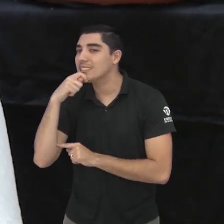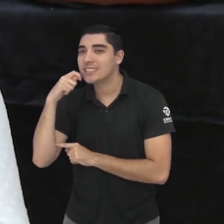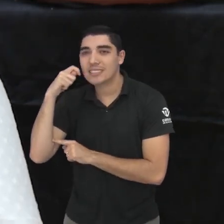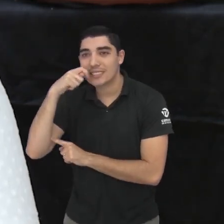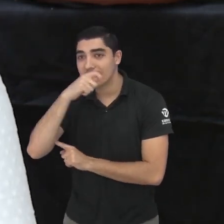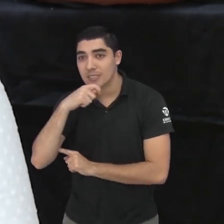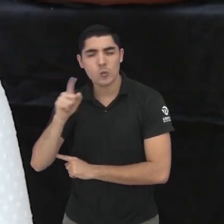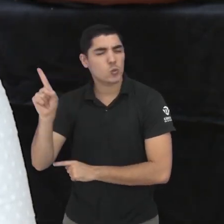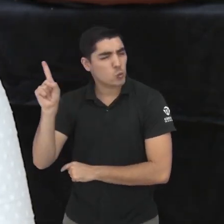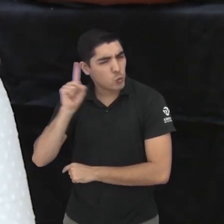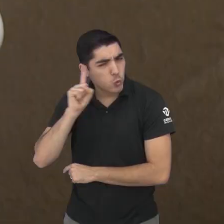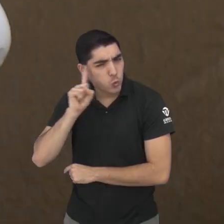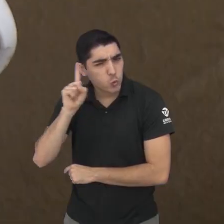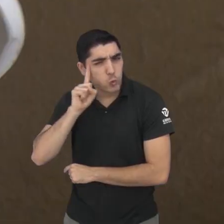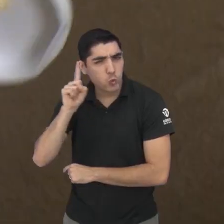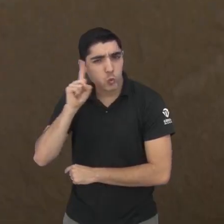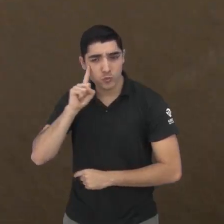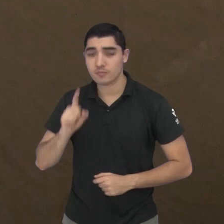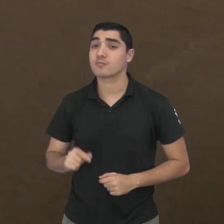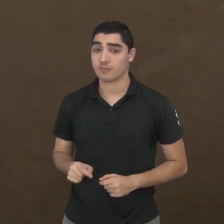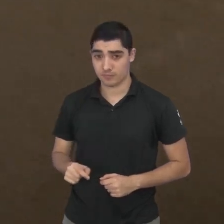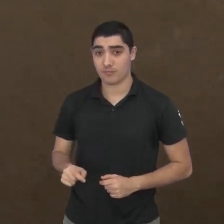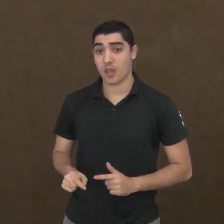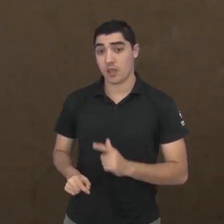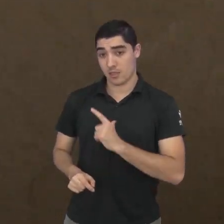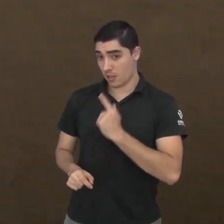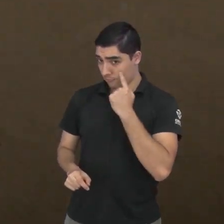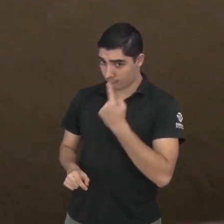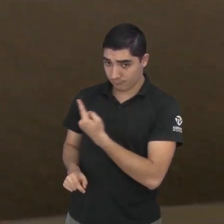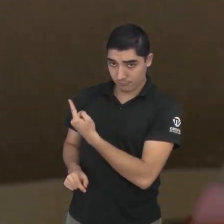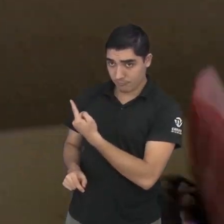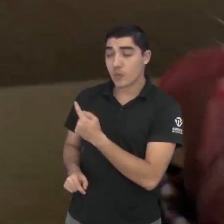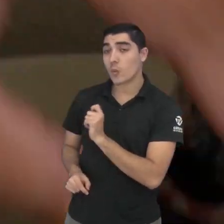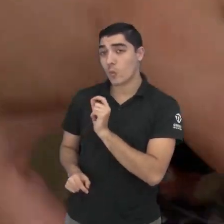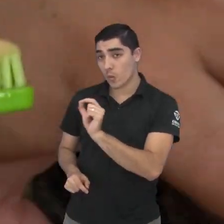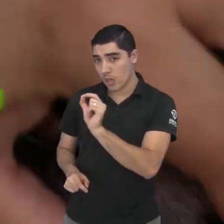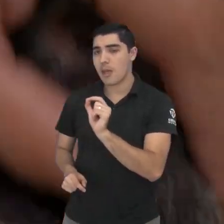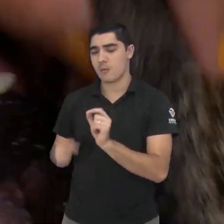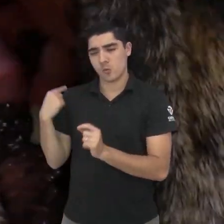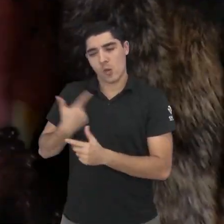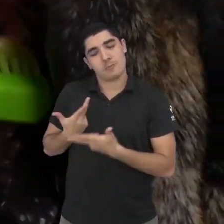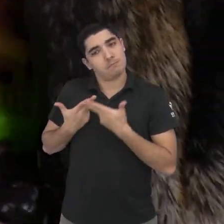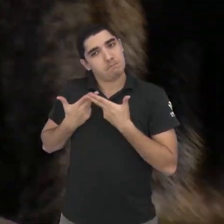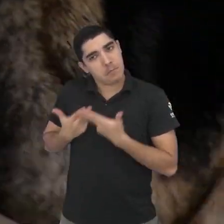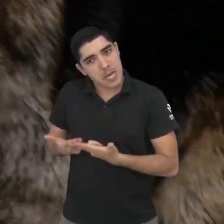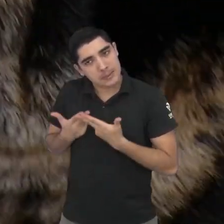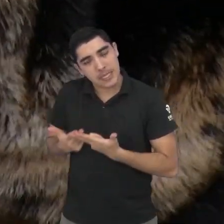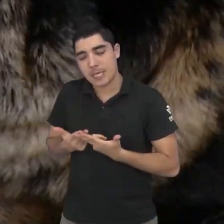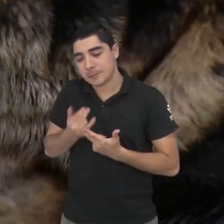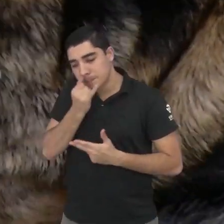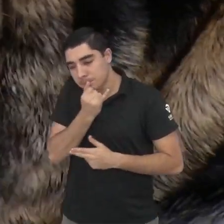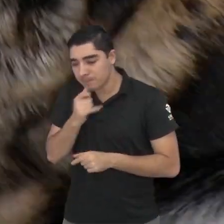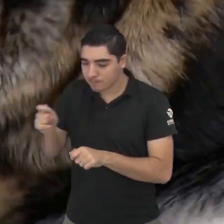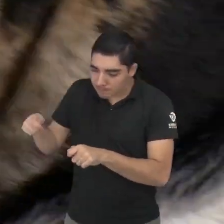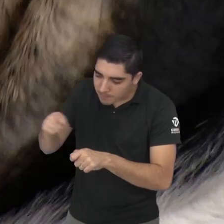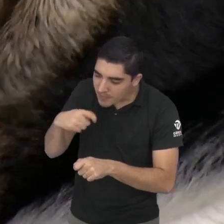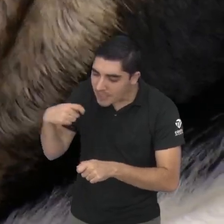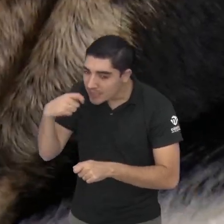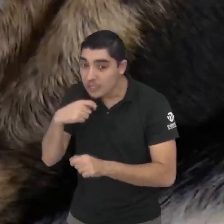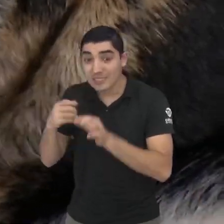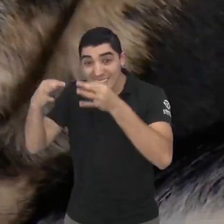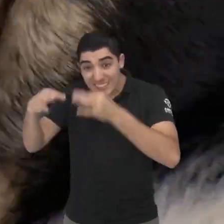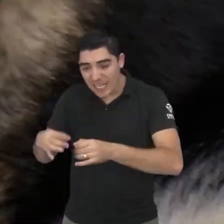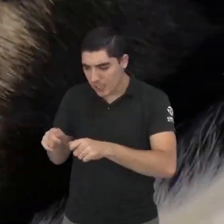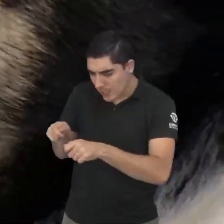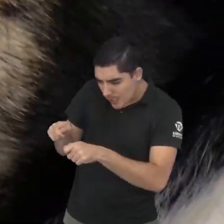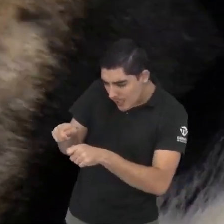dentes todos os dias. A gente tem um pouquinho de paciência, reserva ali um tempinho para escovar bem os dentes dele